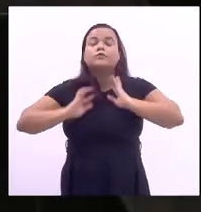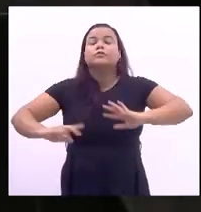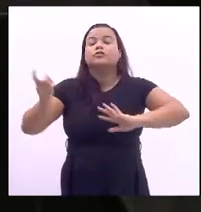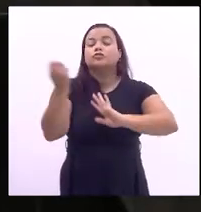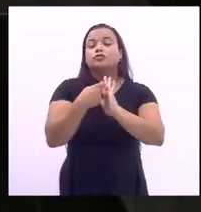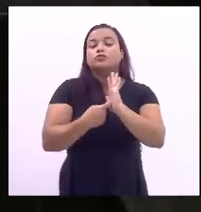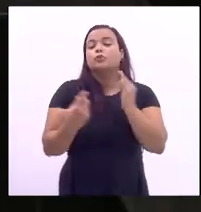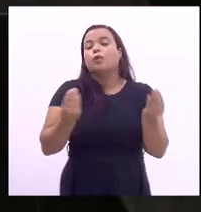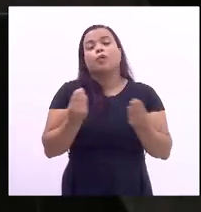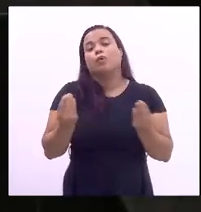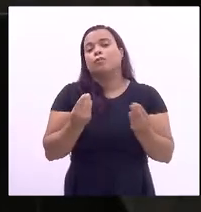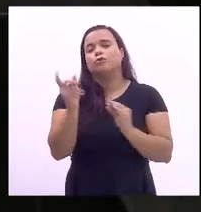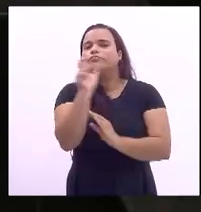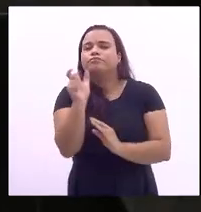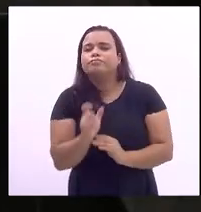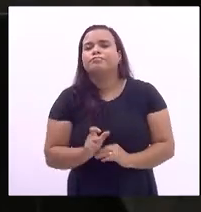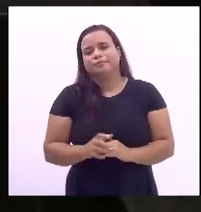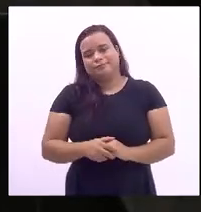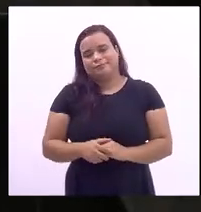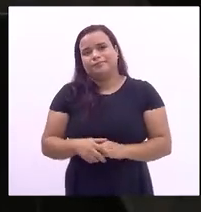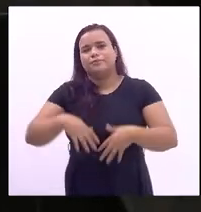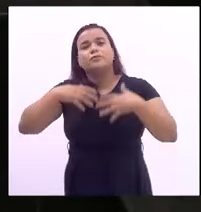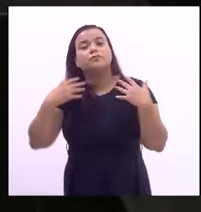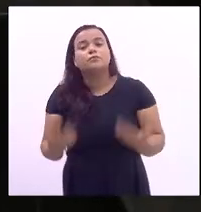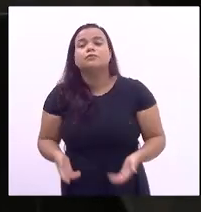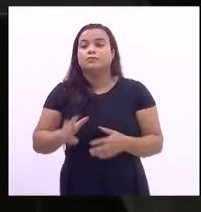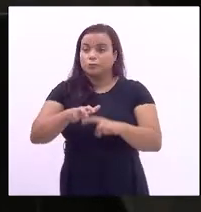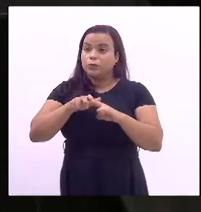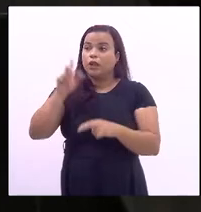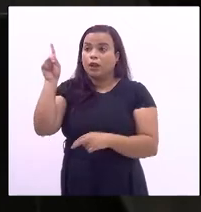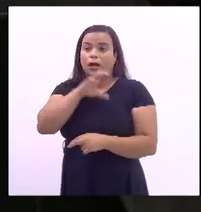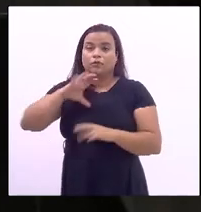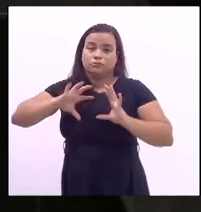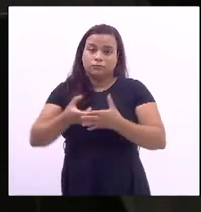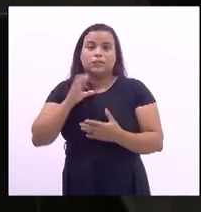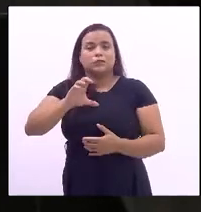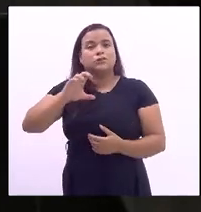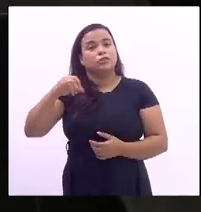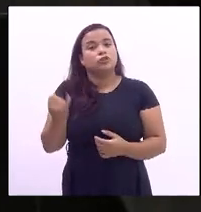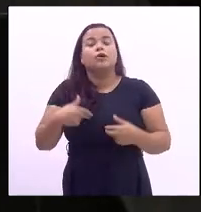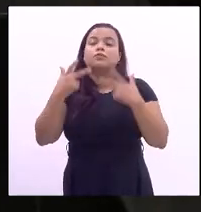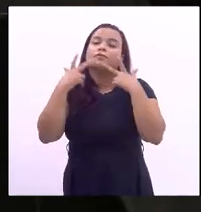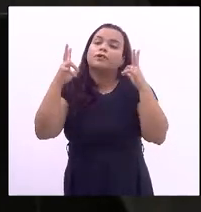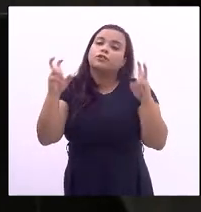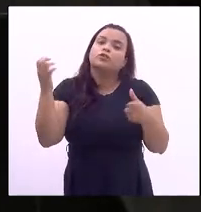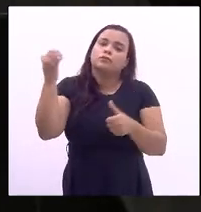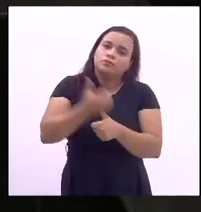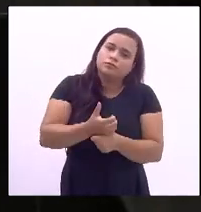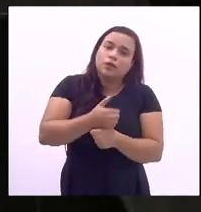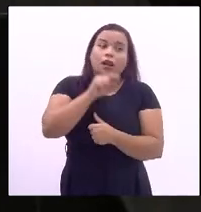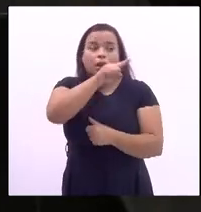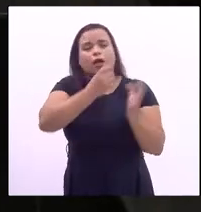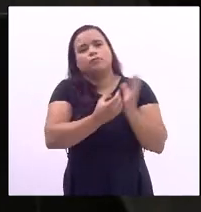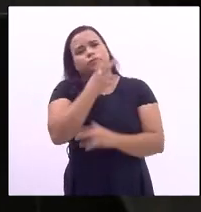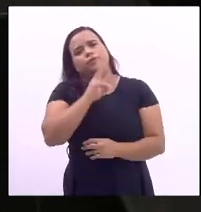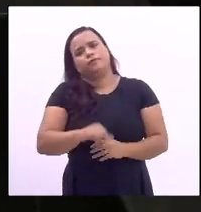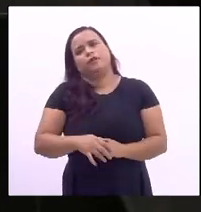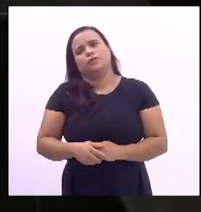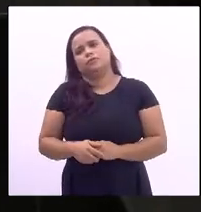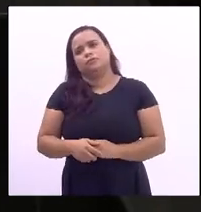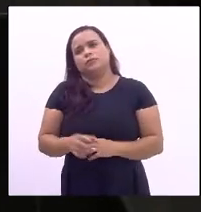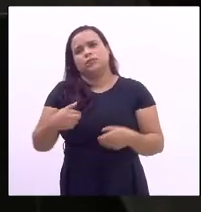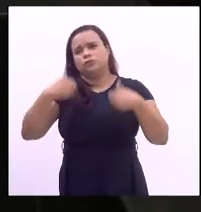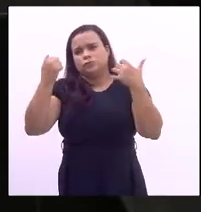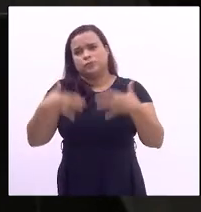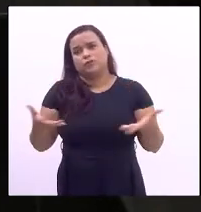tá escrito e por isso lá na ccj falei do substitutivo que vai nascer lá não vou